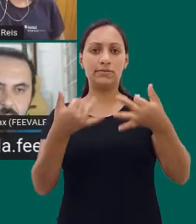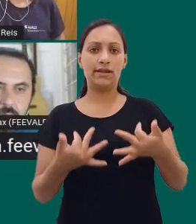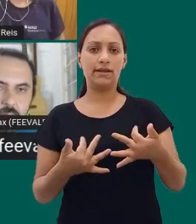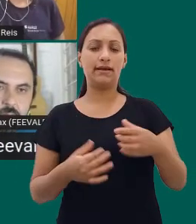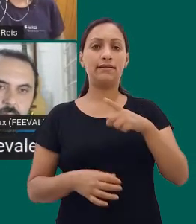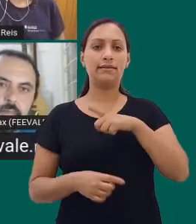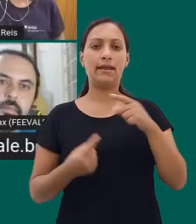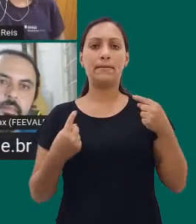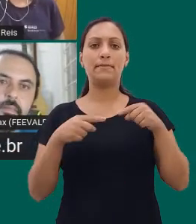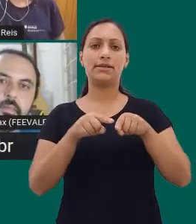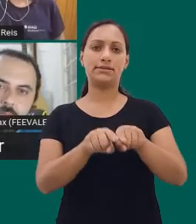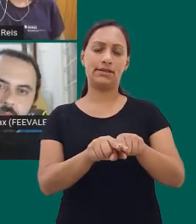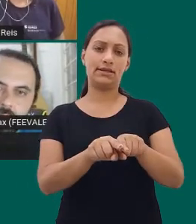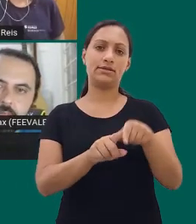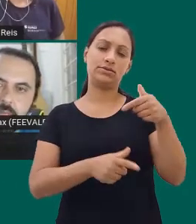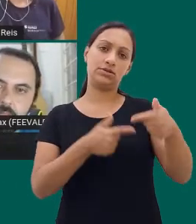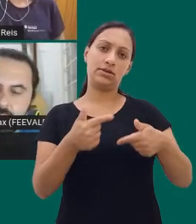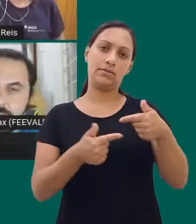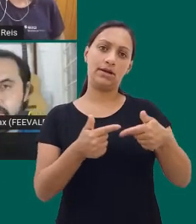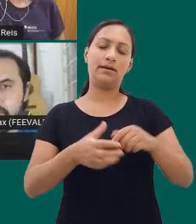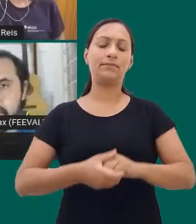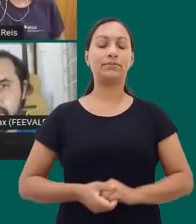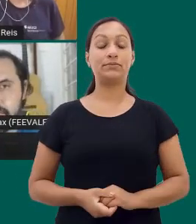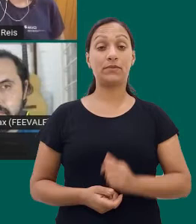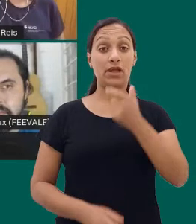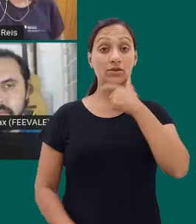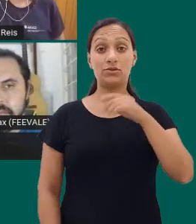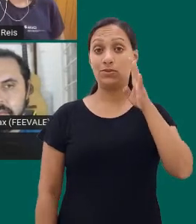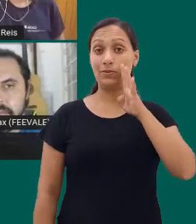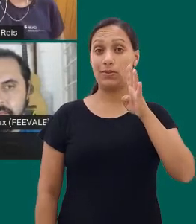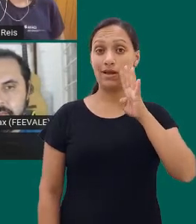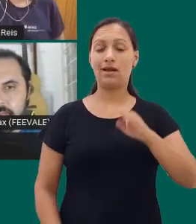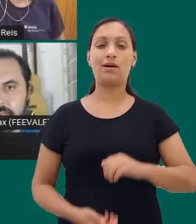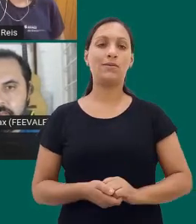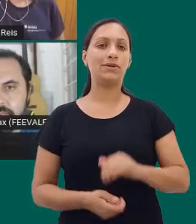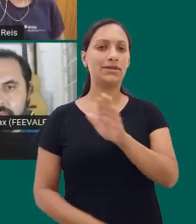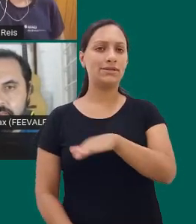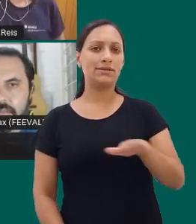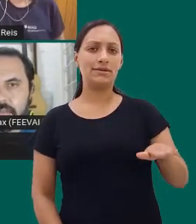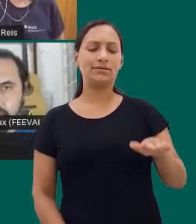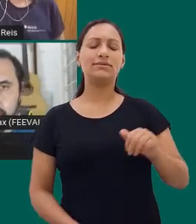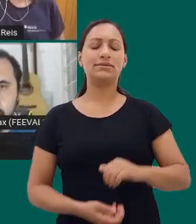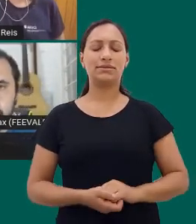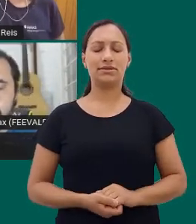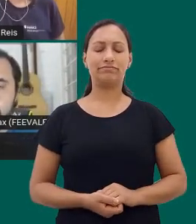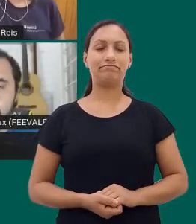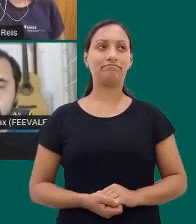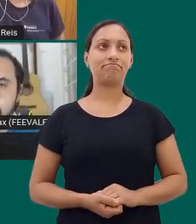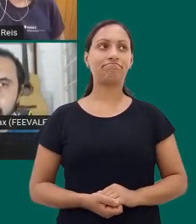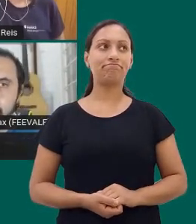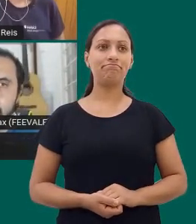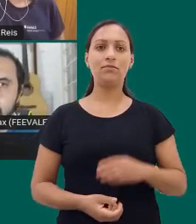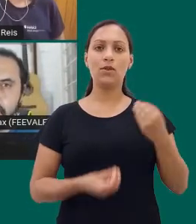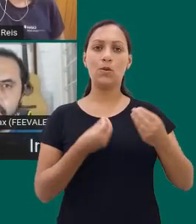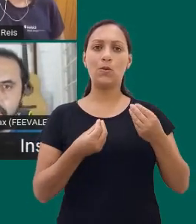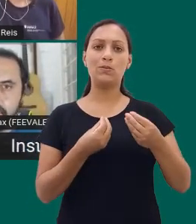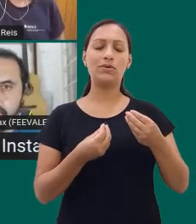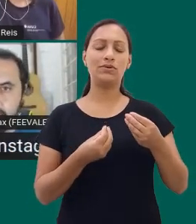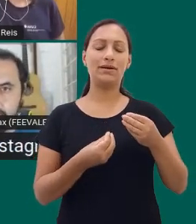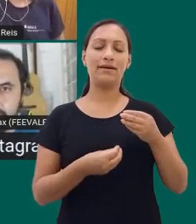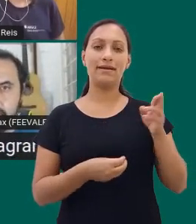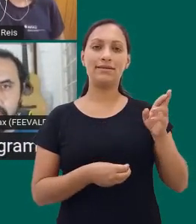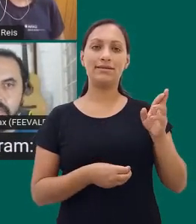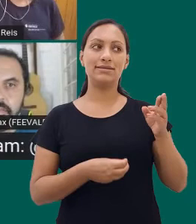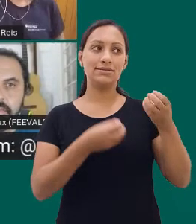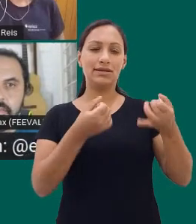essa parceria de trabalho, né, eu acho que isso é bem bacana, e as crianças desde, né, como diz o Rafa, desde pequenas, já